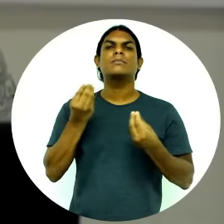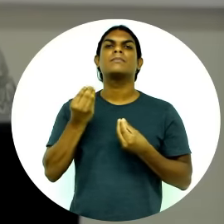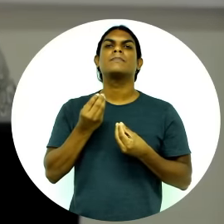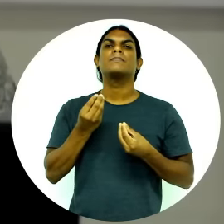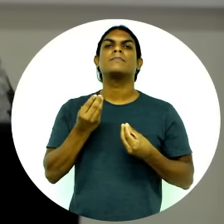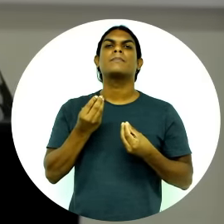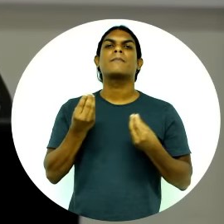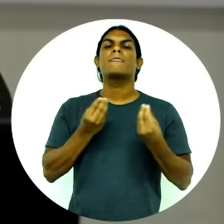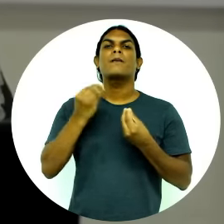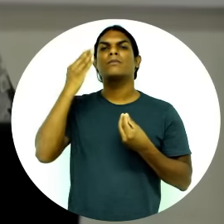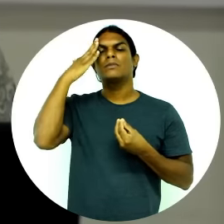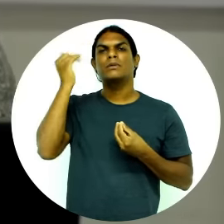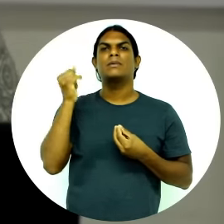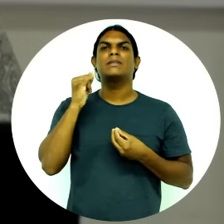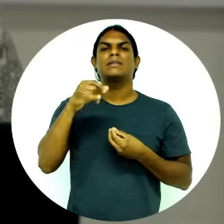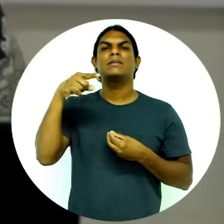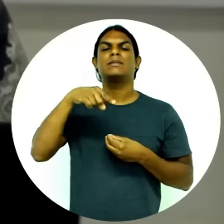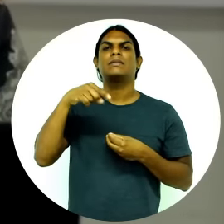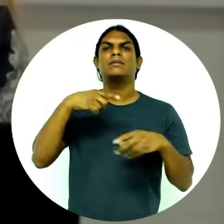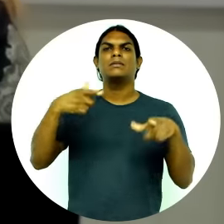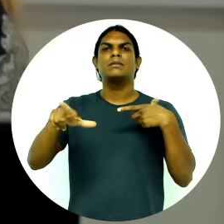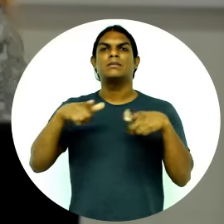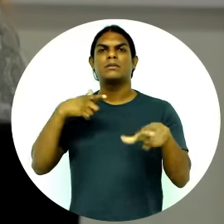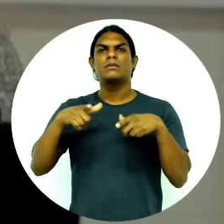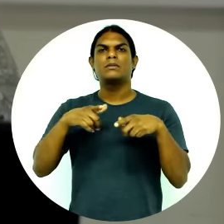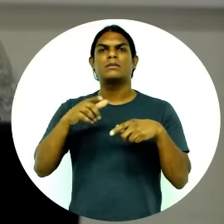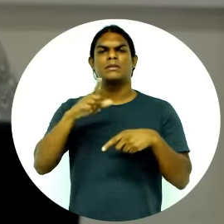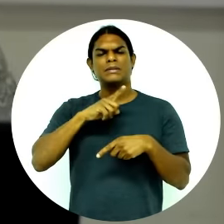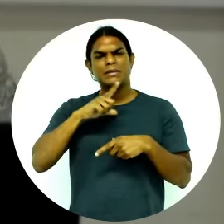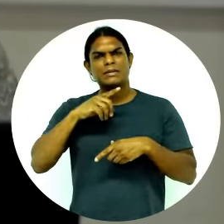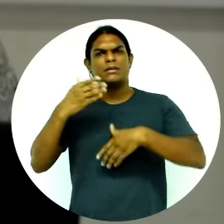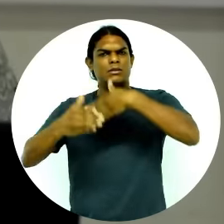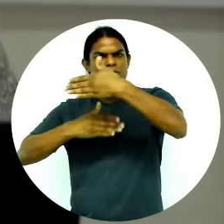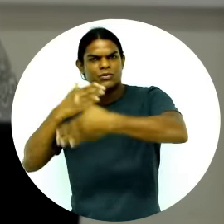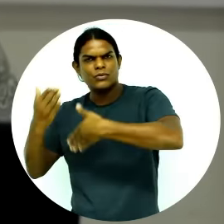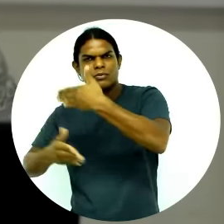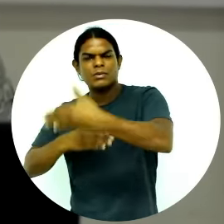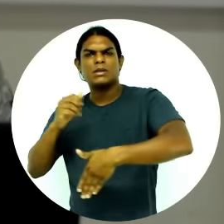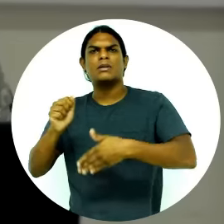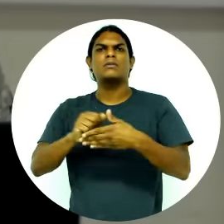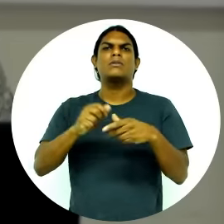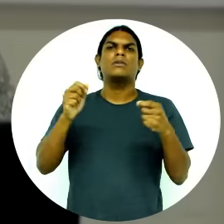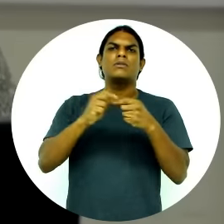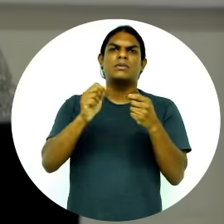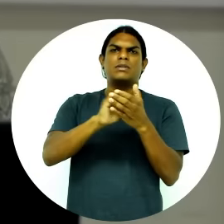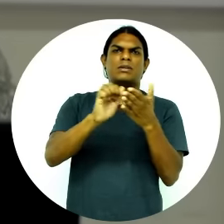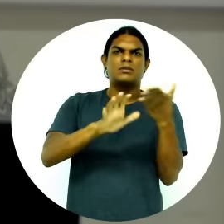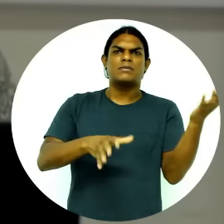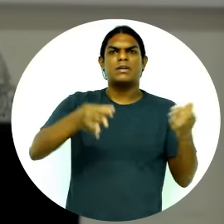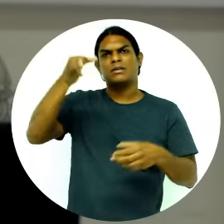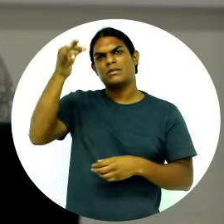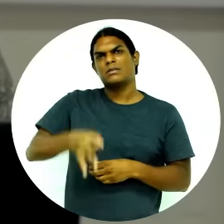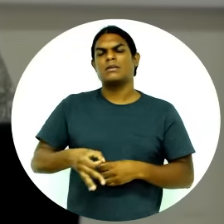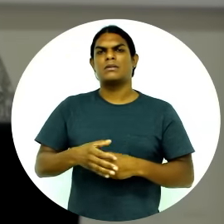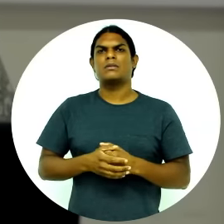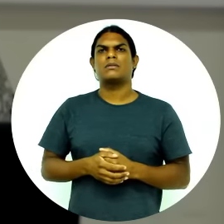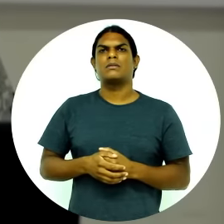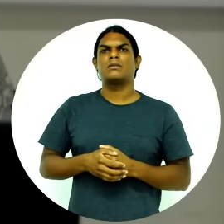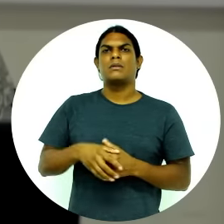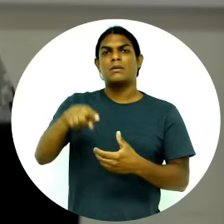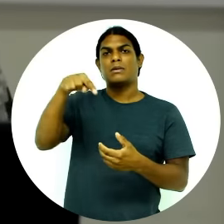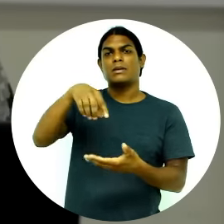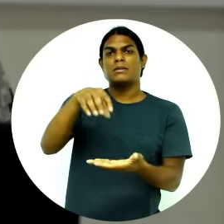deve conhecer todas as pessoas que ali trabalham, até porque ele faz parte de um departamento que vai cuidar dessas